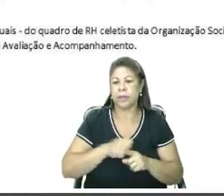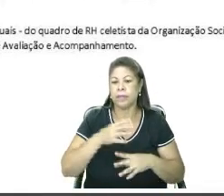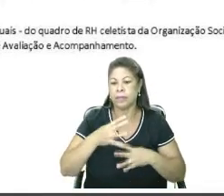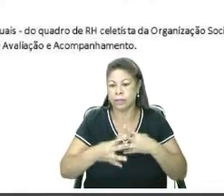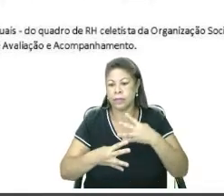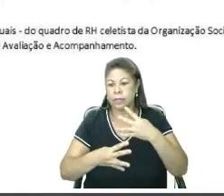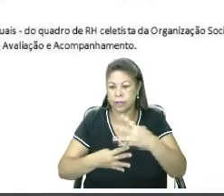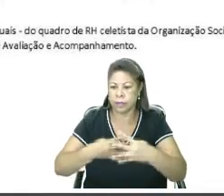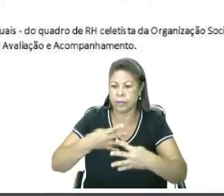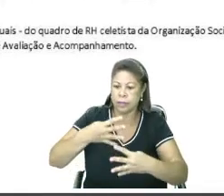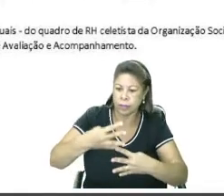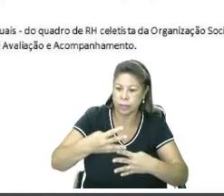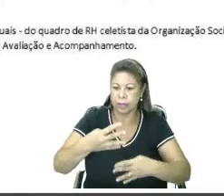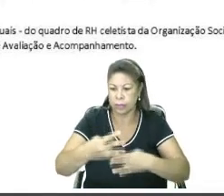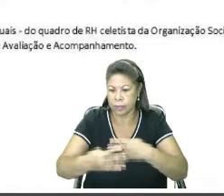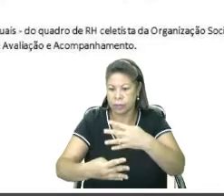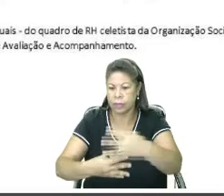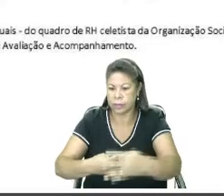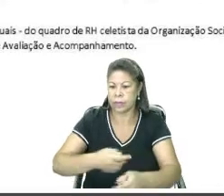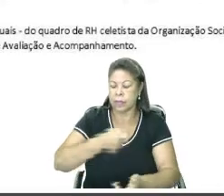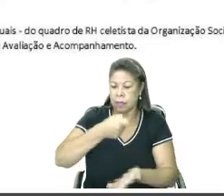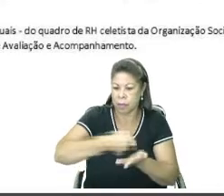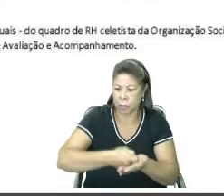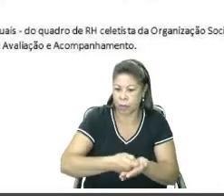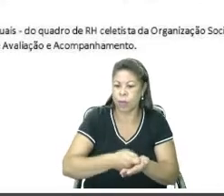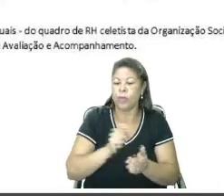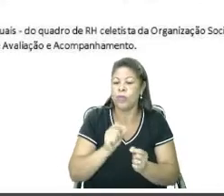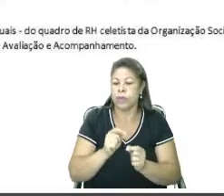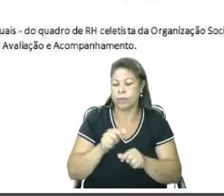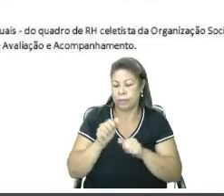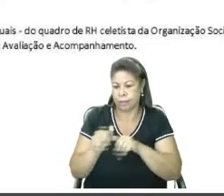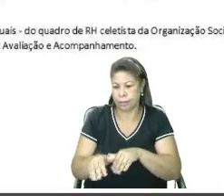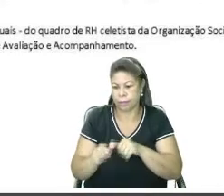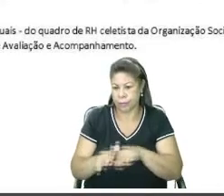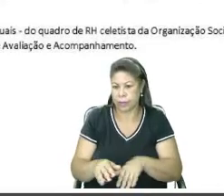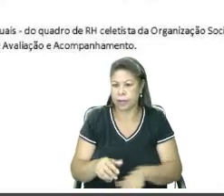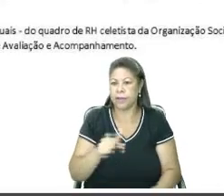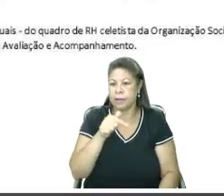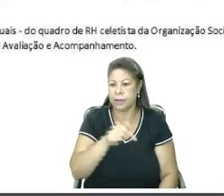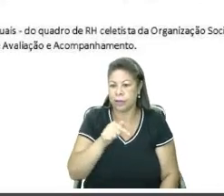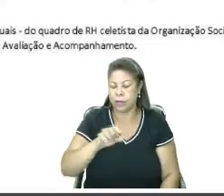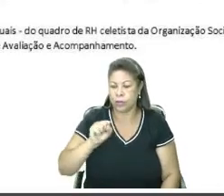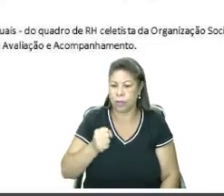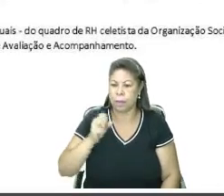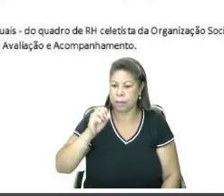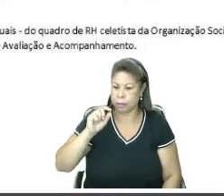repasses em setembro de 10.888.000, em outubro de